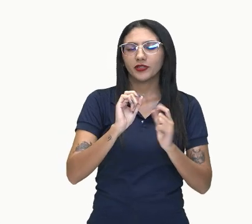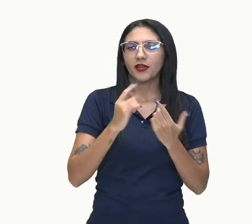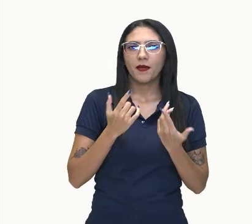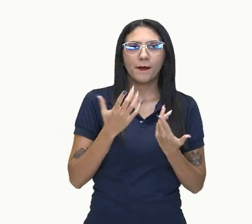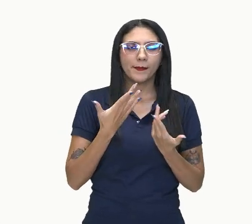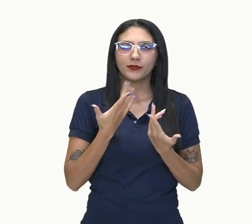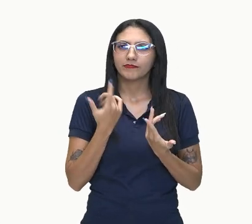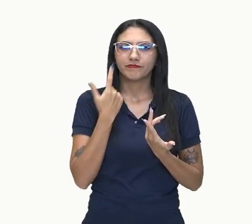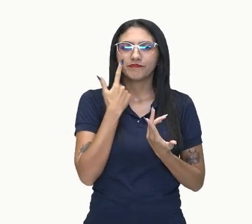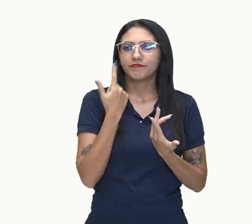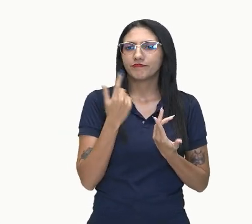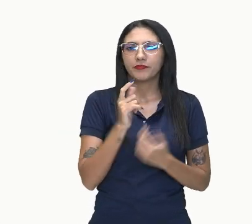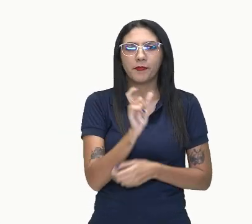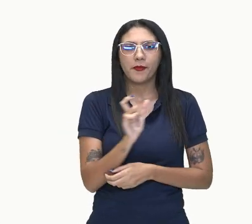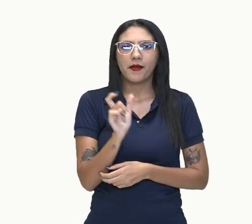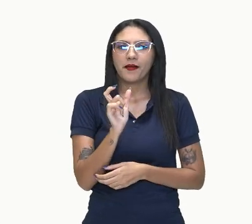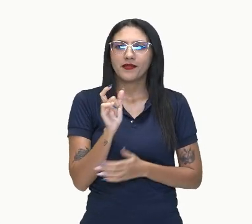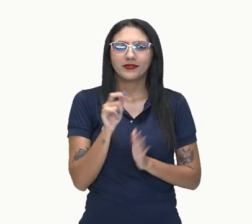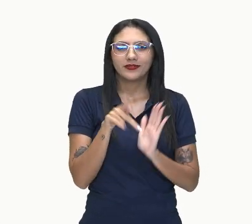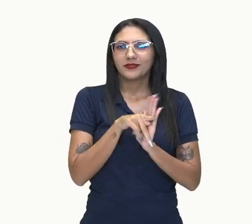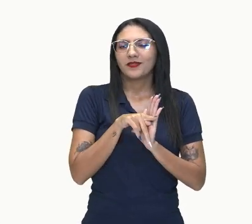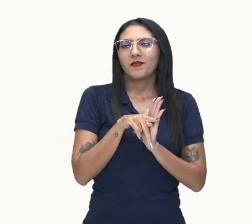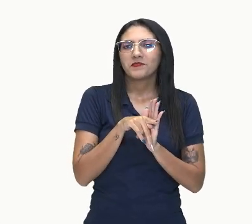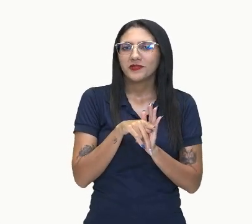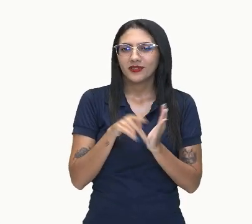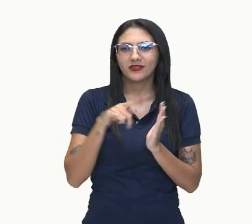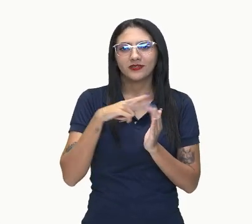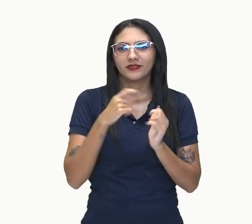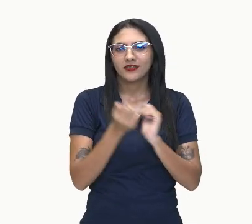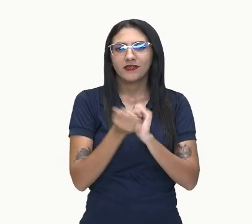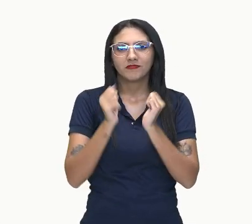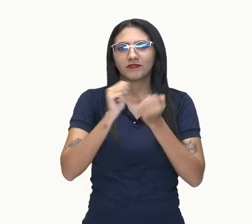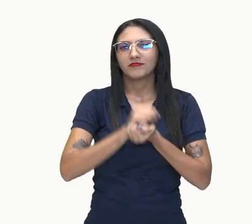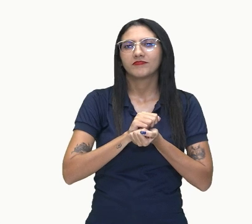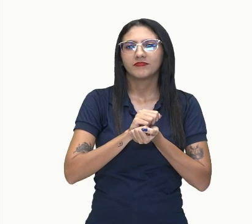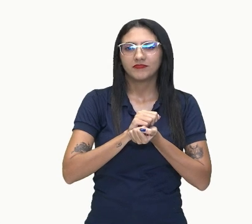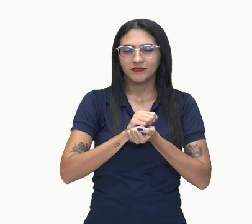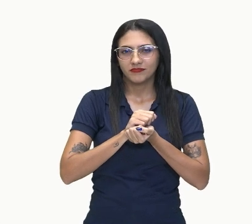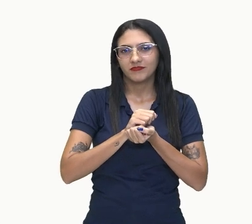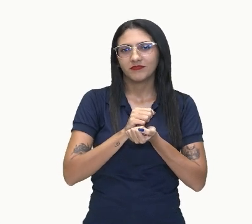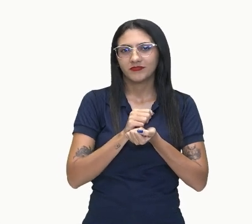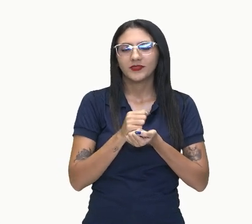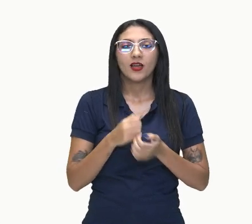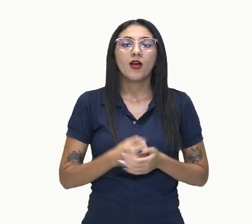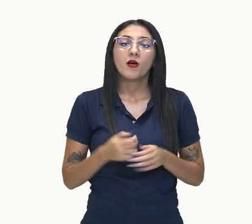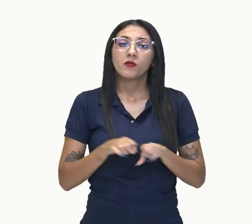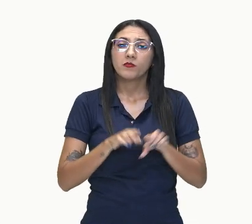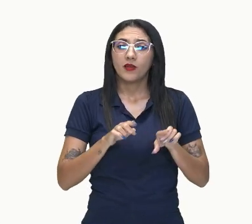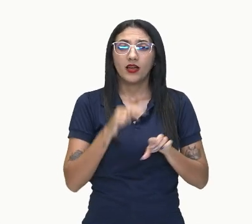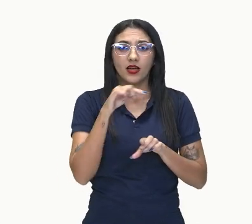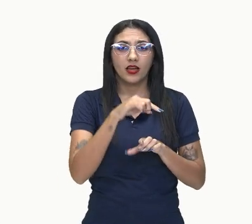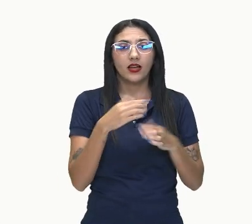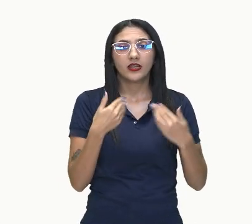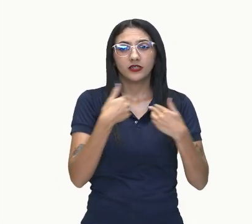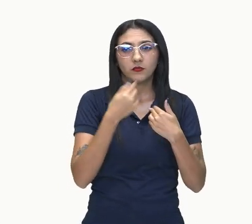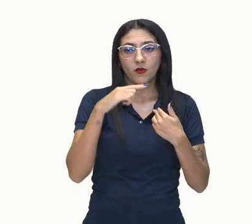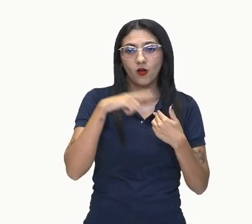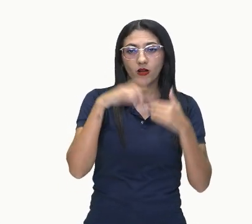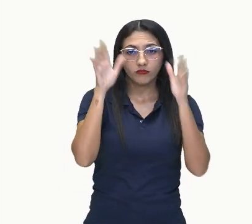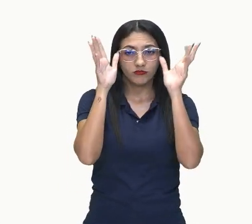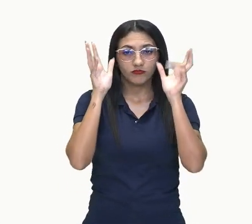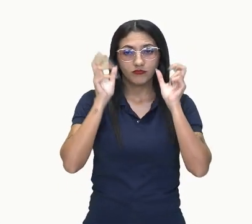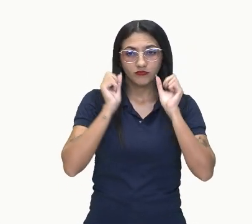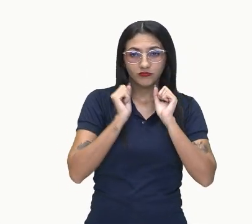assim para traduzir ao pé da letra, essa fearless, ok? Mas eles são animais que